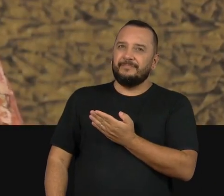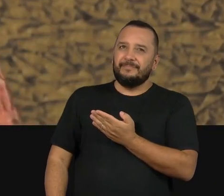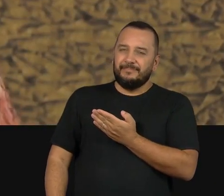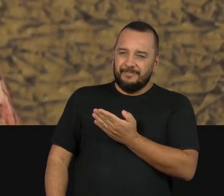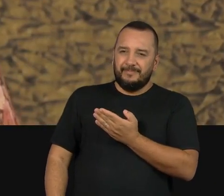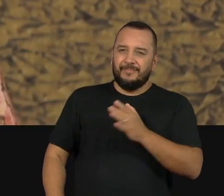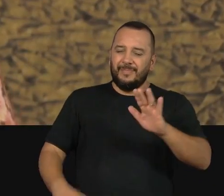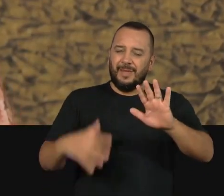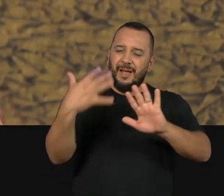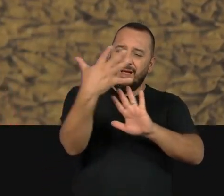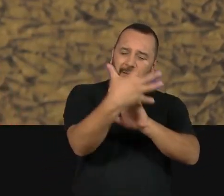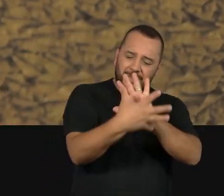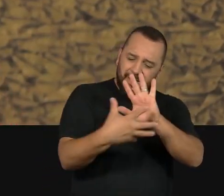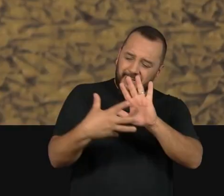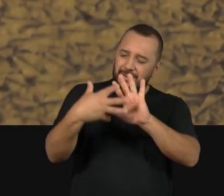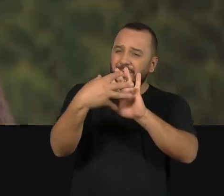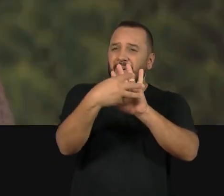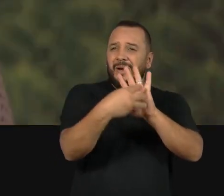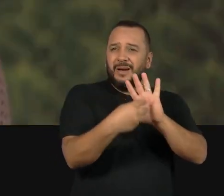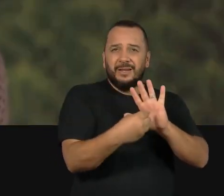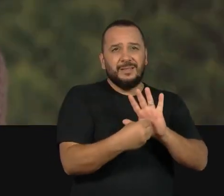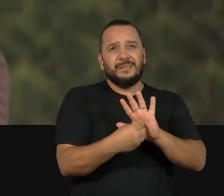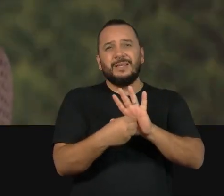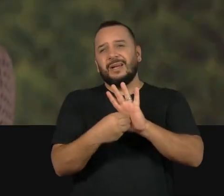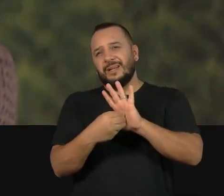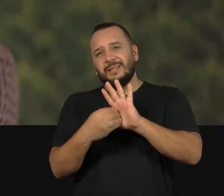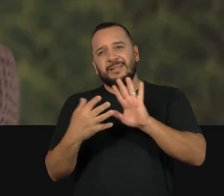Salve Amazônia,